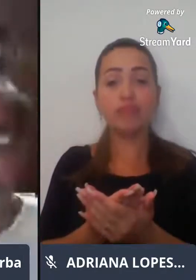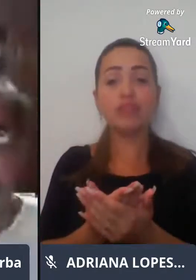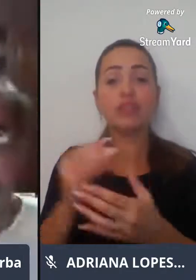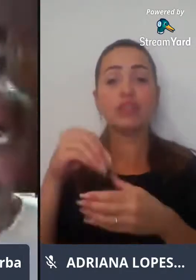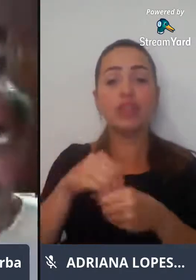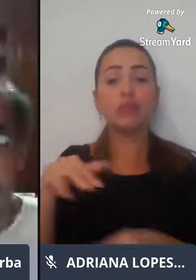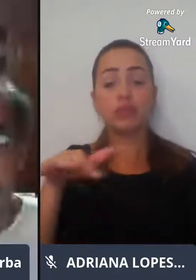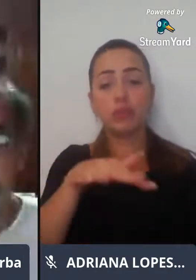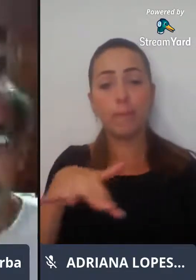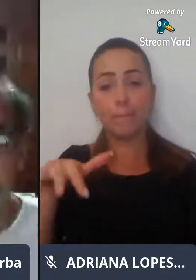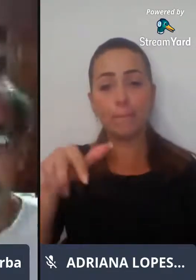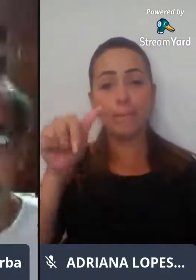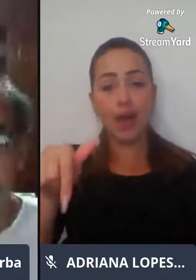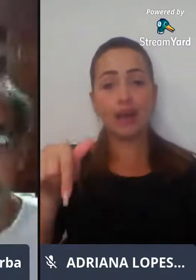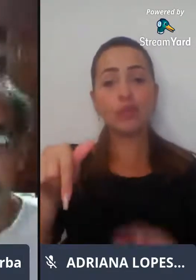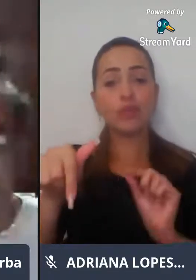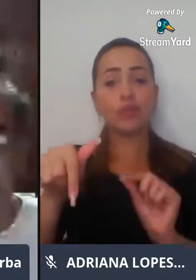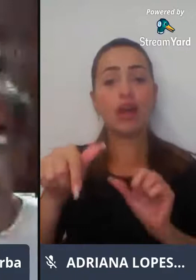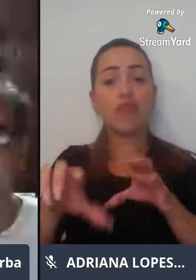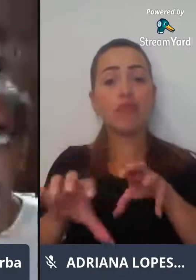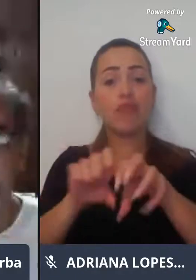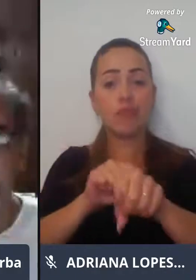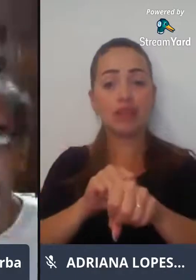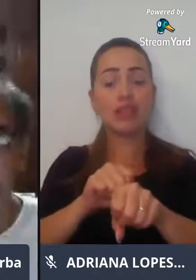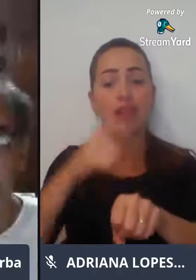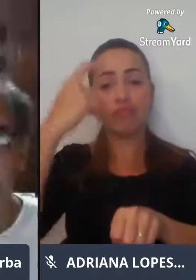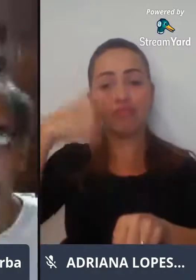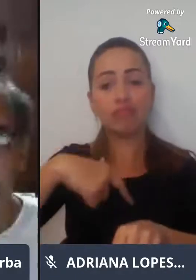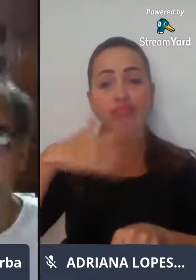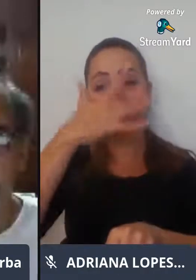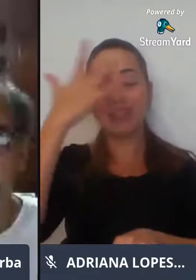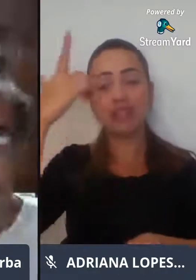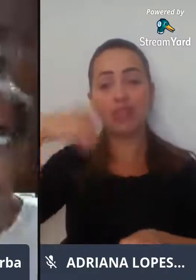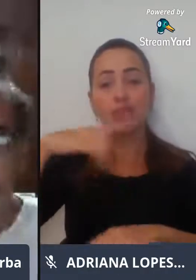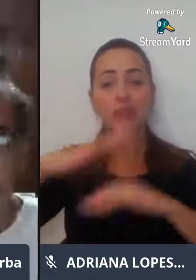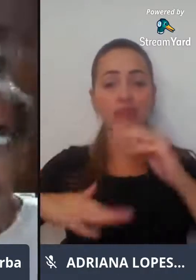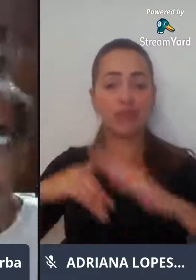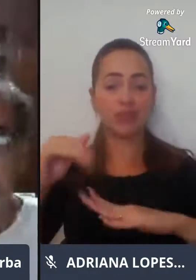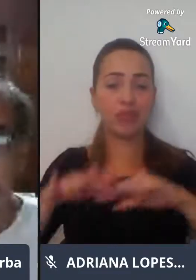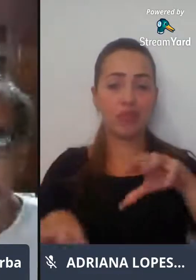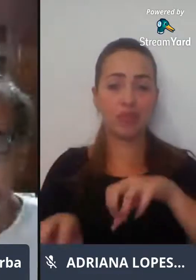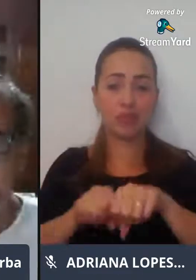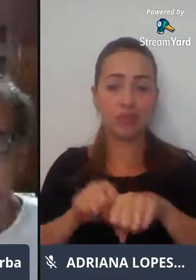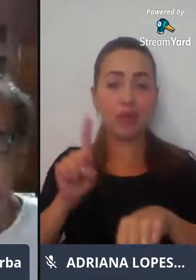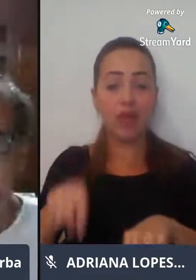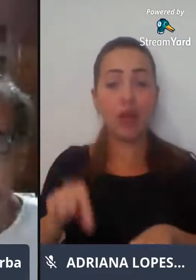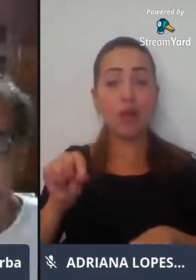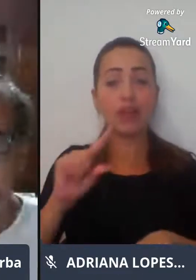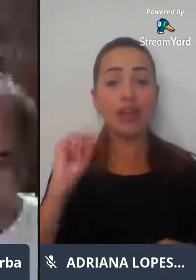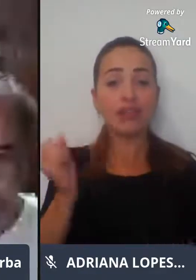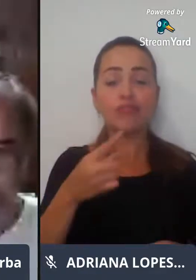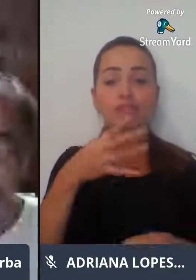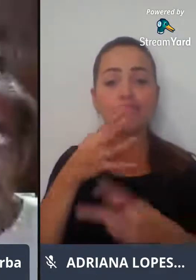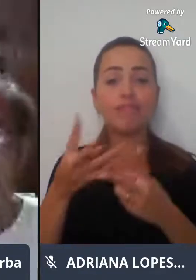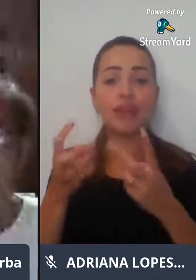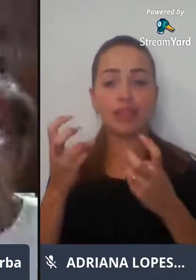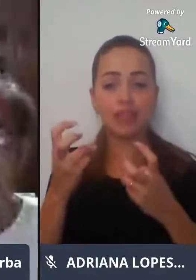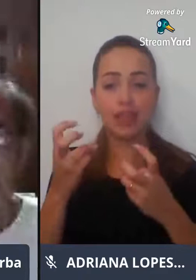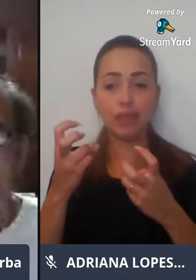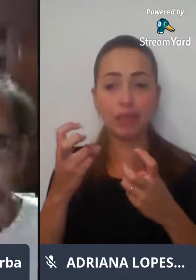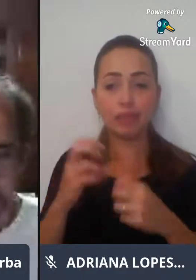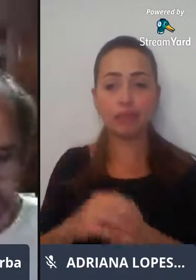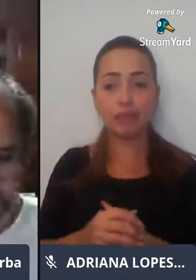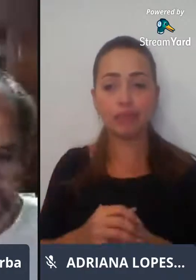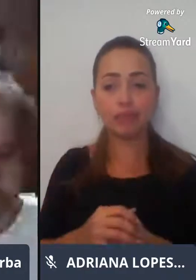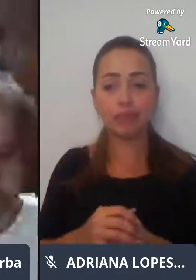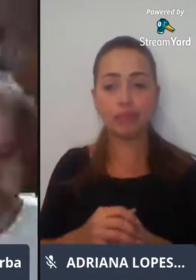espaço de formação dos formadores. Porque é um ponto que nós temos percebido. O vídeo,